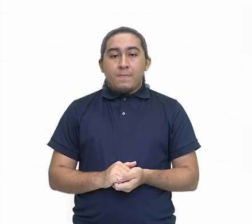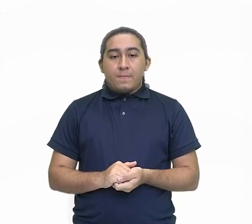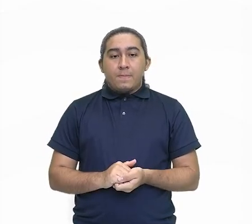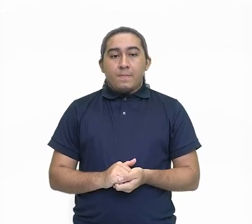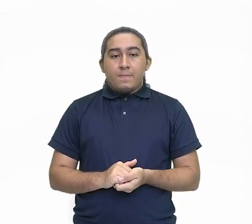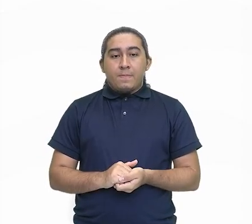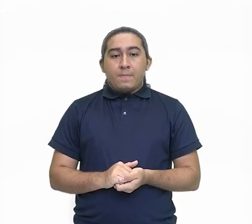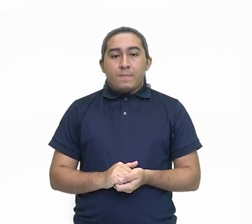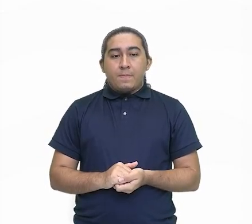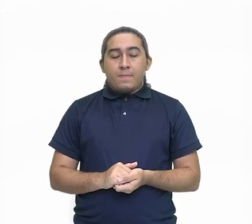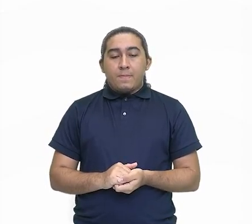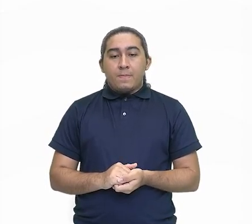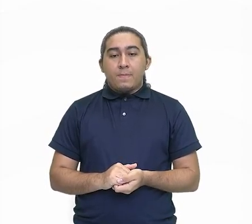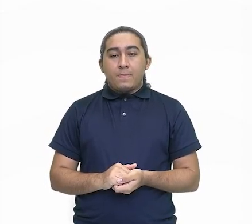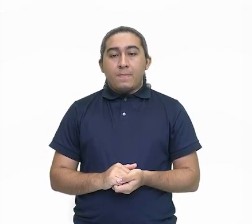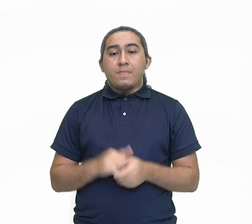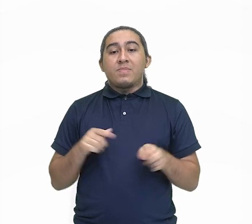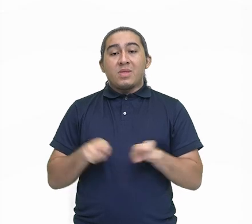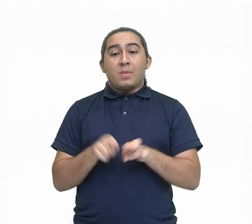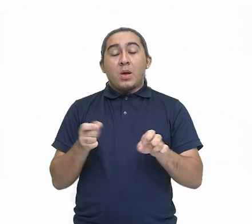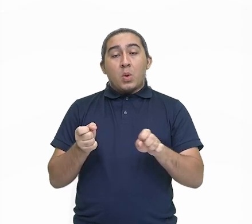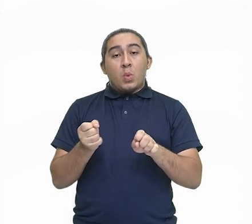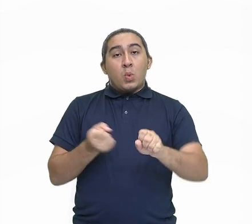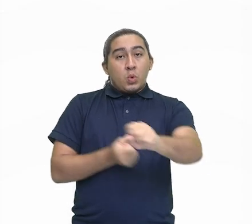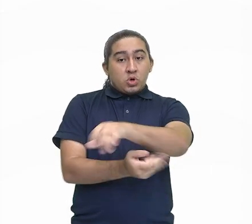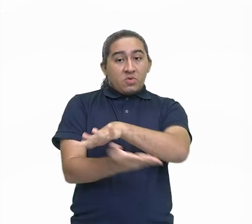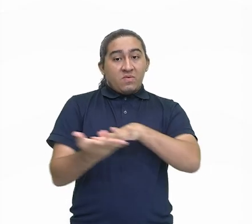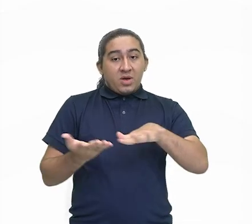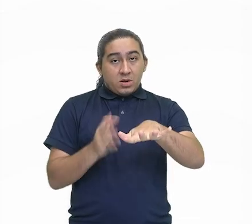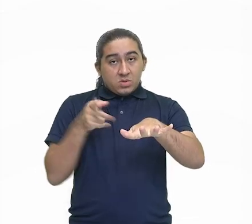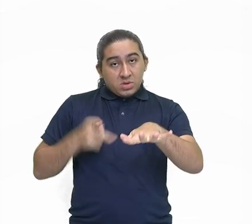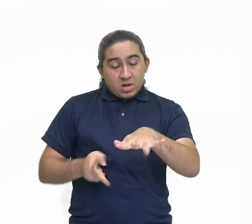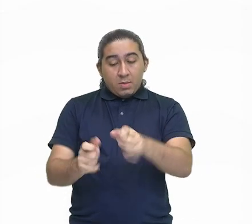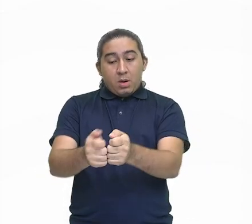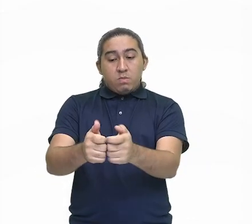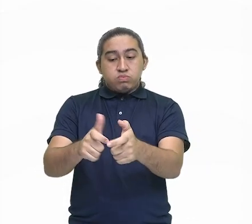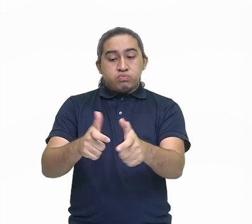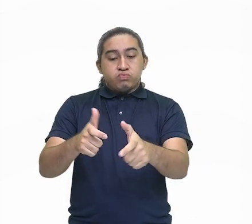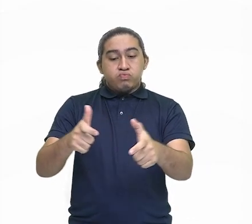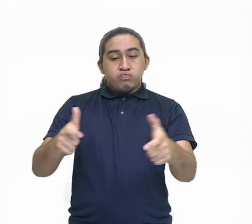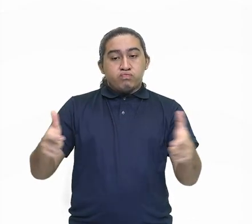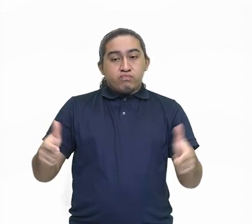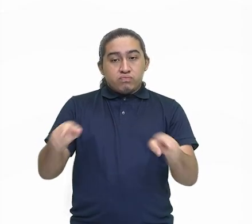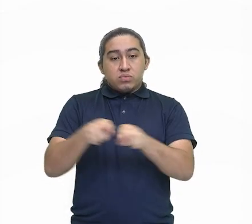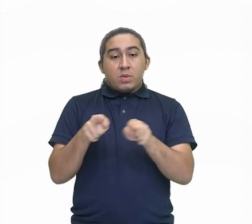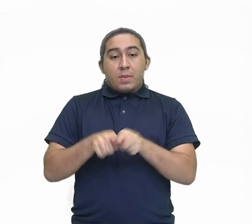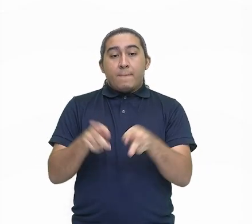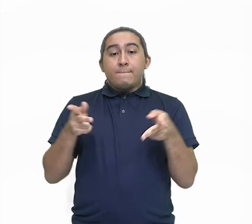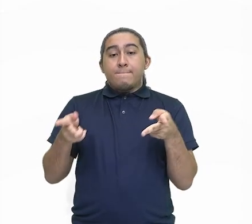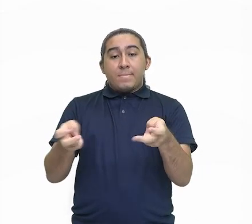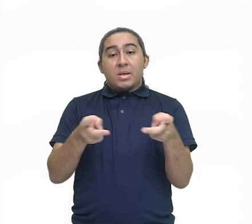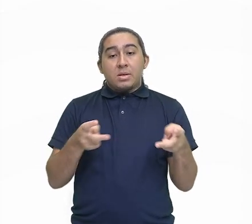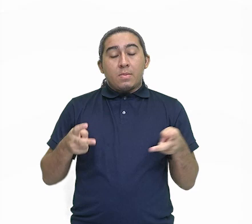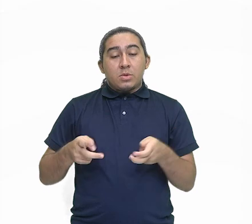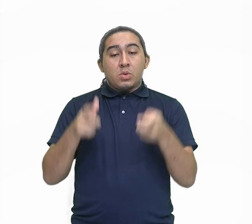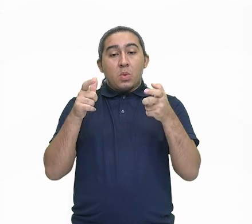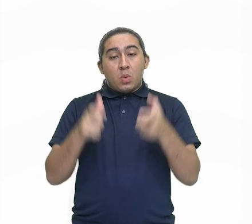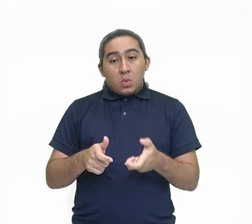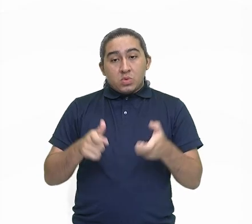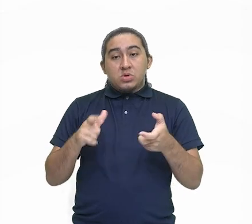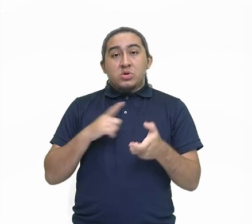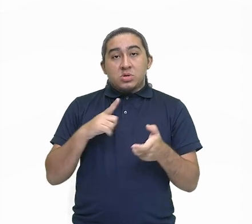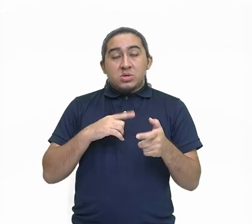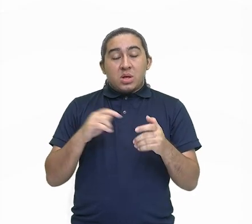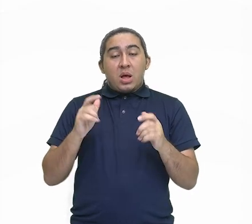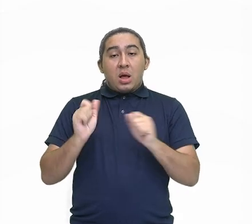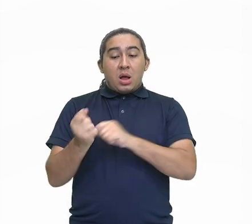temos aí que esse universo está em contínua expansão e ele é observado aí com o